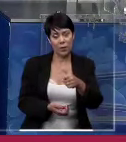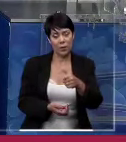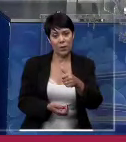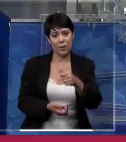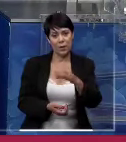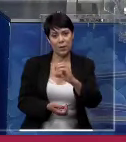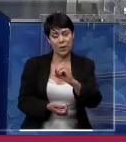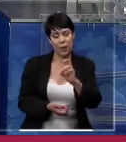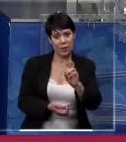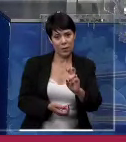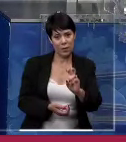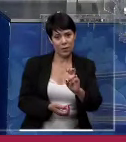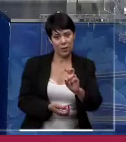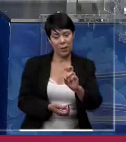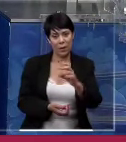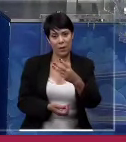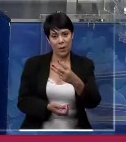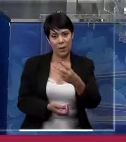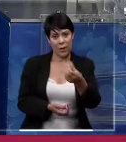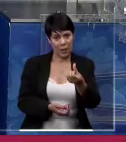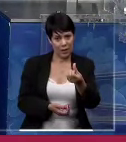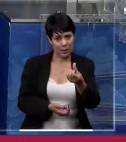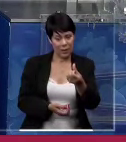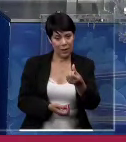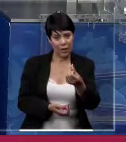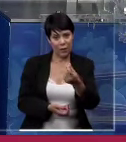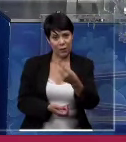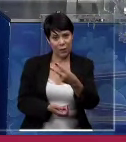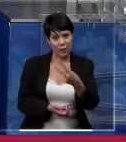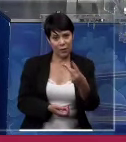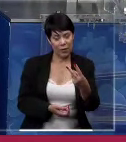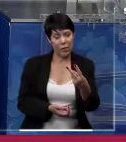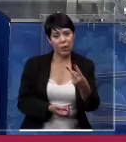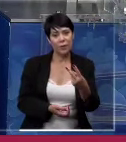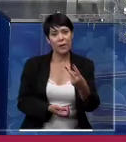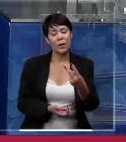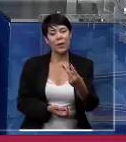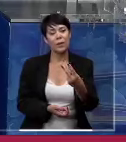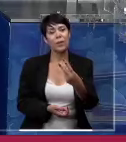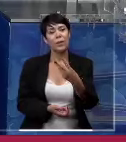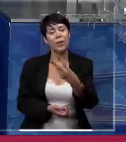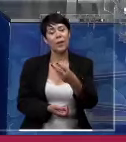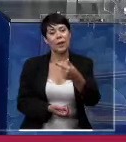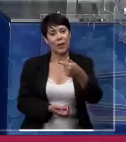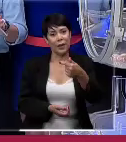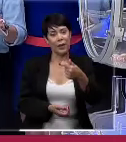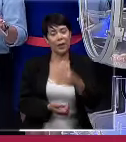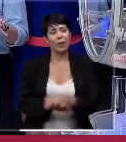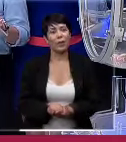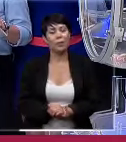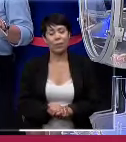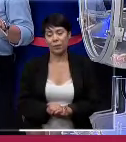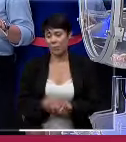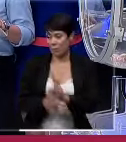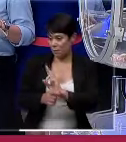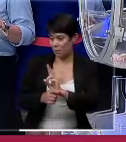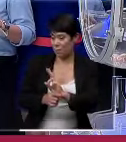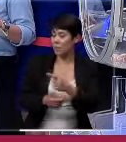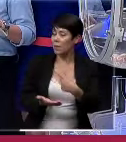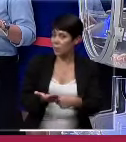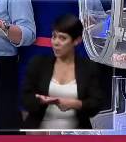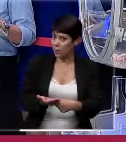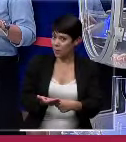11, 05, 36, 22 e 37. As senhoras